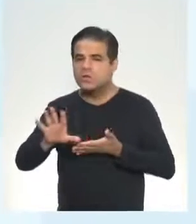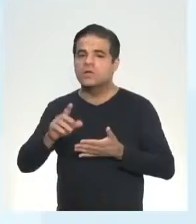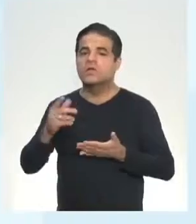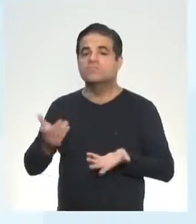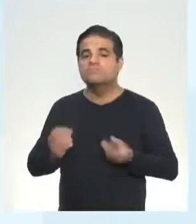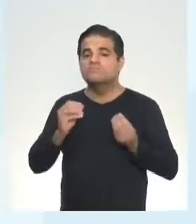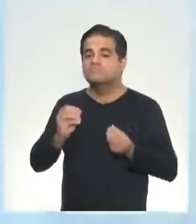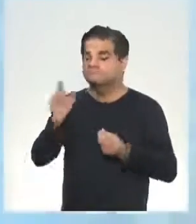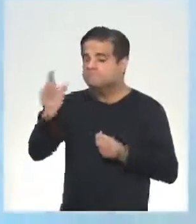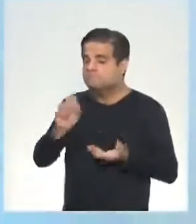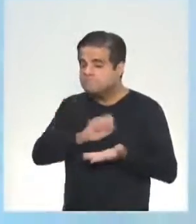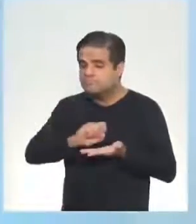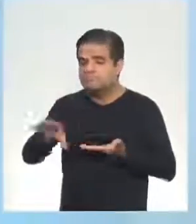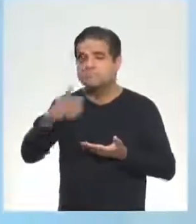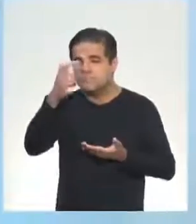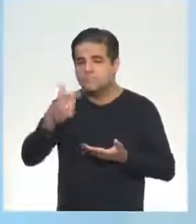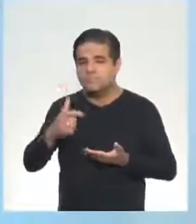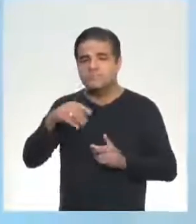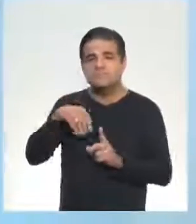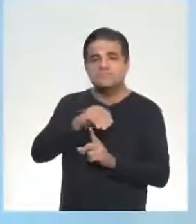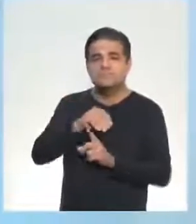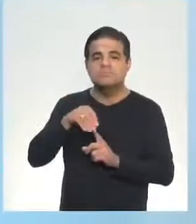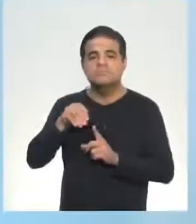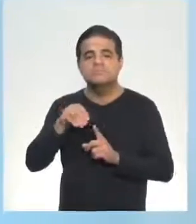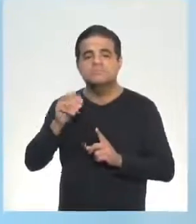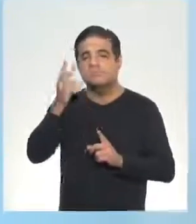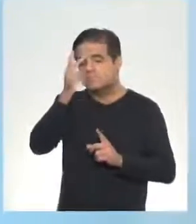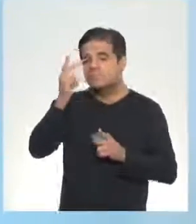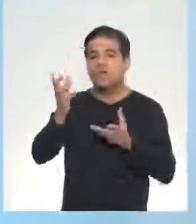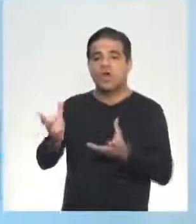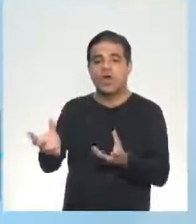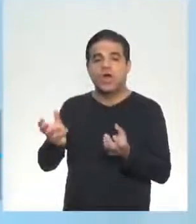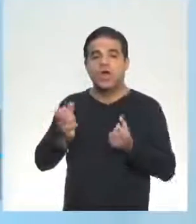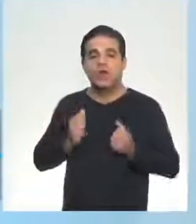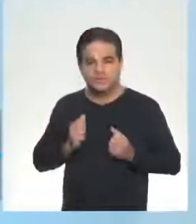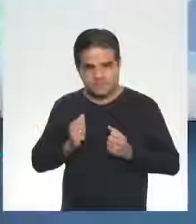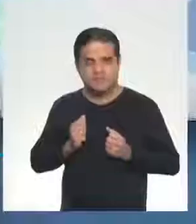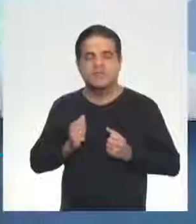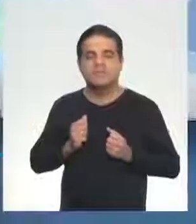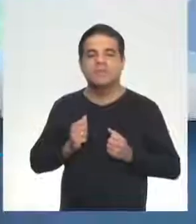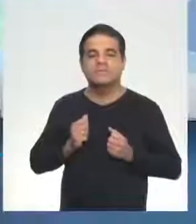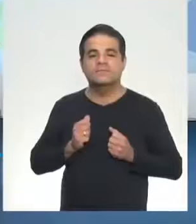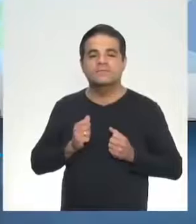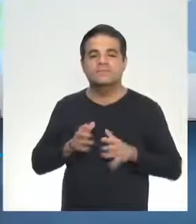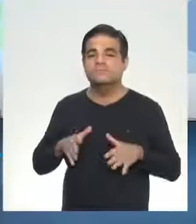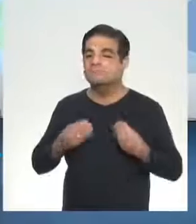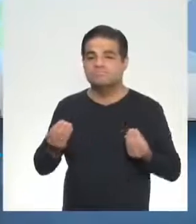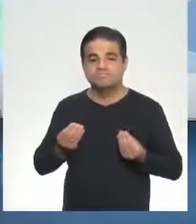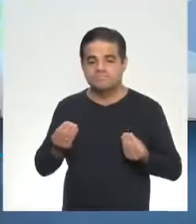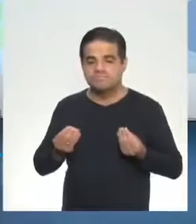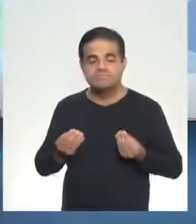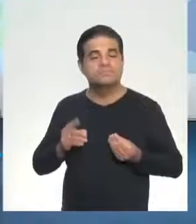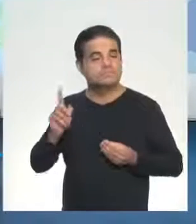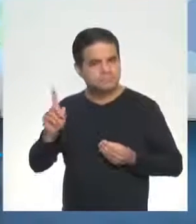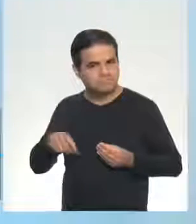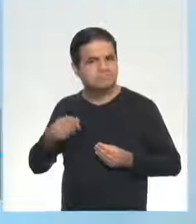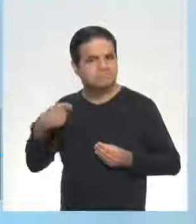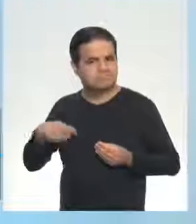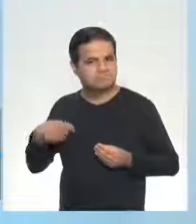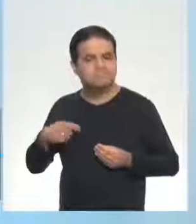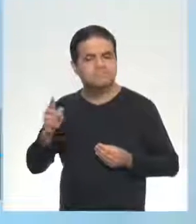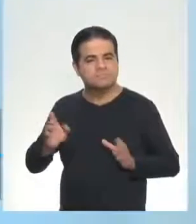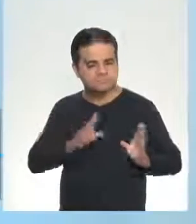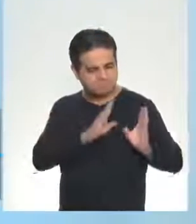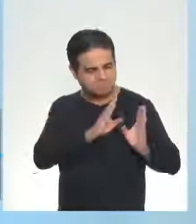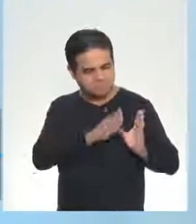vocativo, para quem será o meu interlocutor específico ou chamamento, né, Andréia? Tá bom? Então, essa deveria ser aí